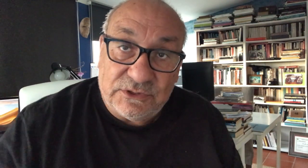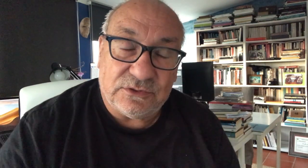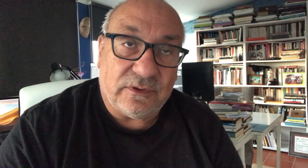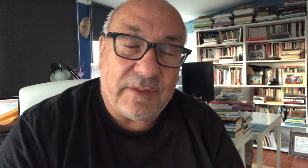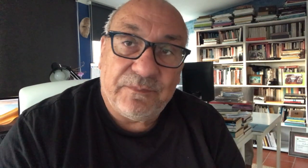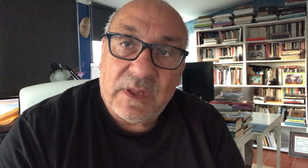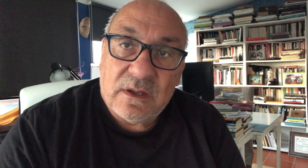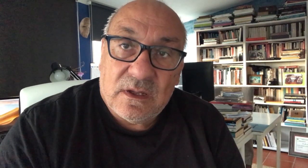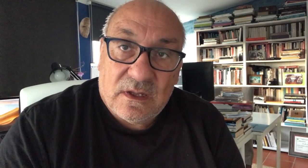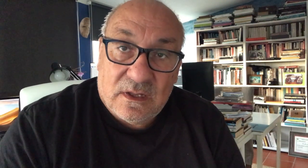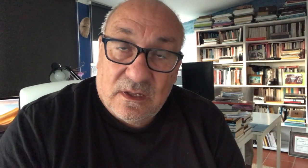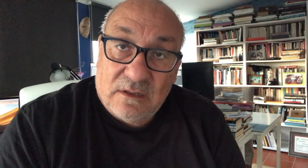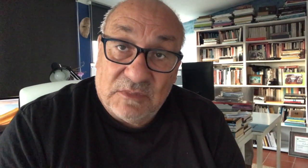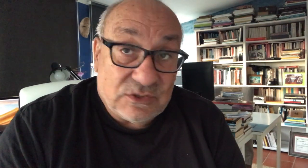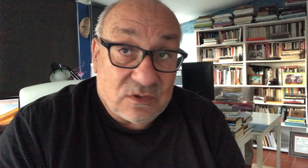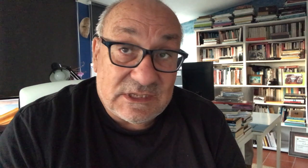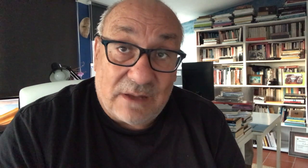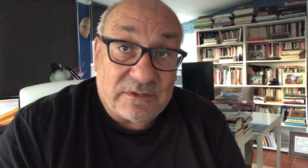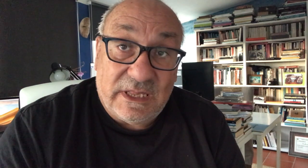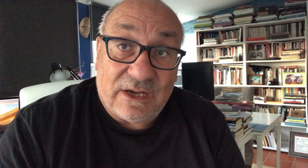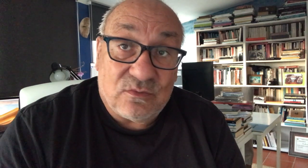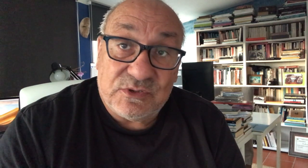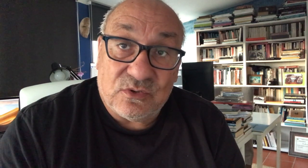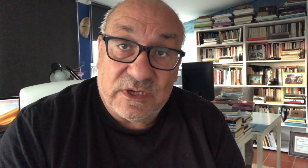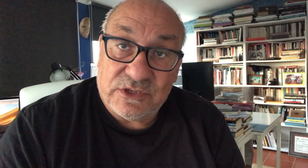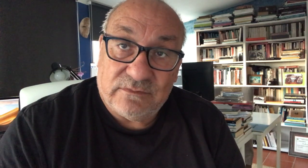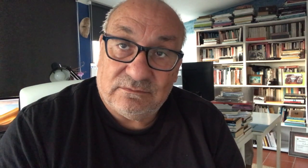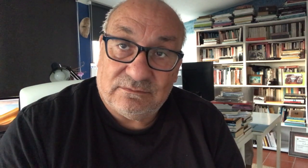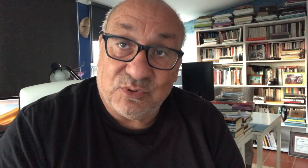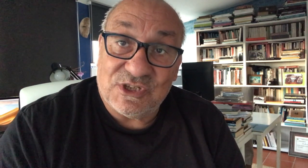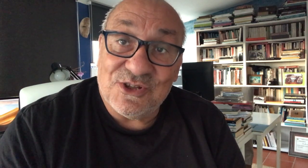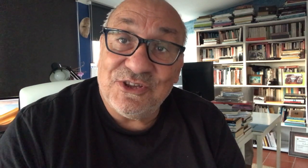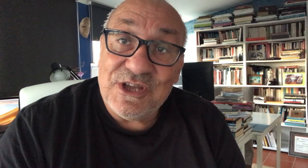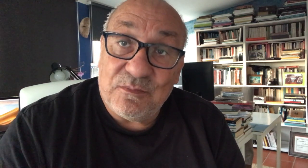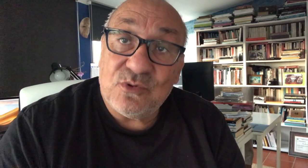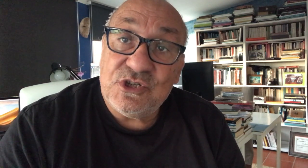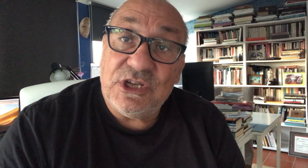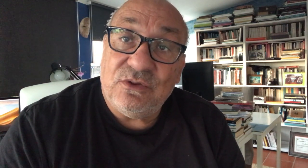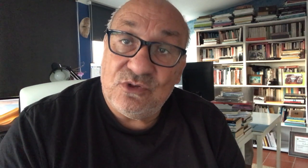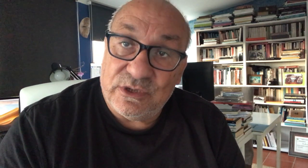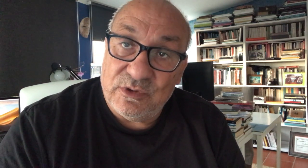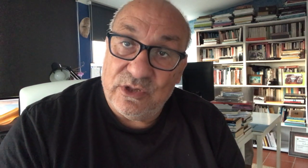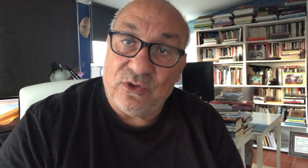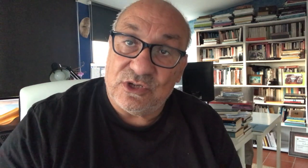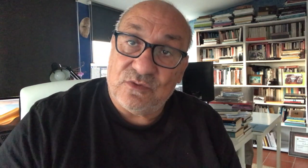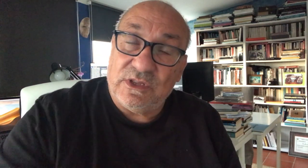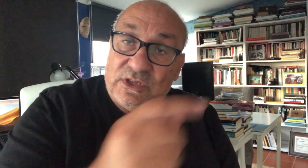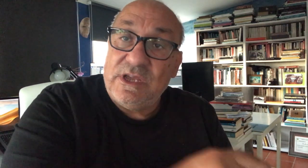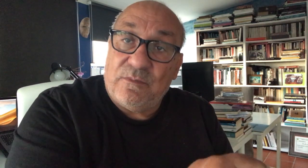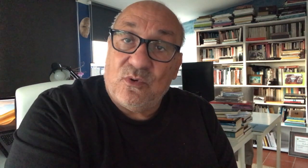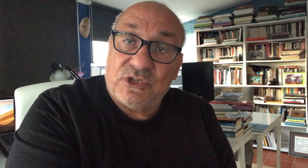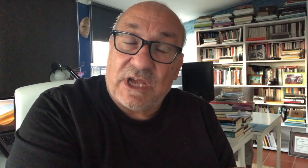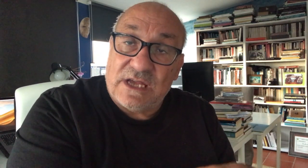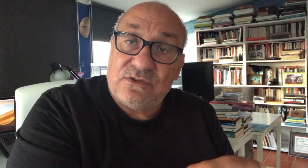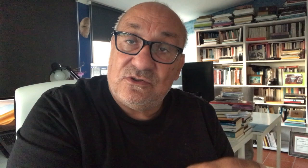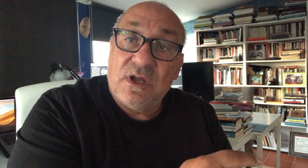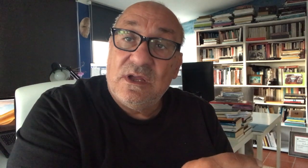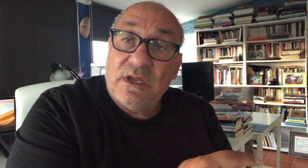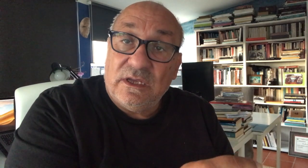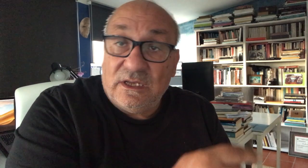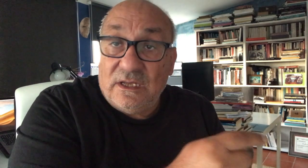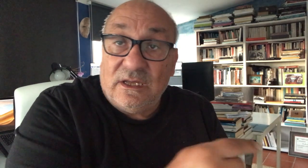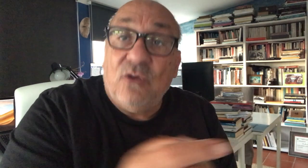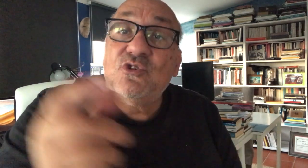lidar com o lixo, não é? Mas não sabe lidar com pessoas, porque senão tinha protegido os trabalhadores quando tinha poucos